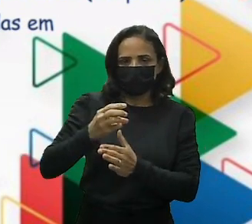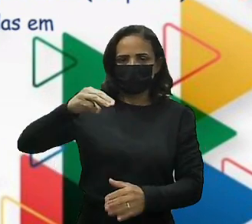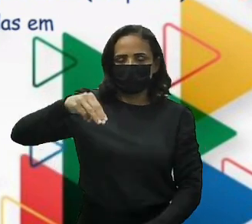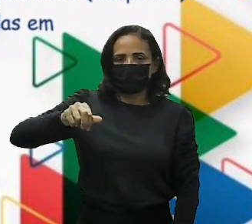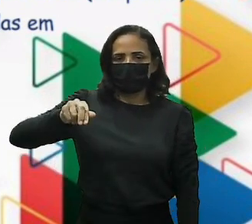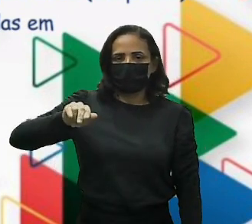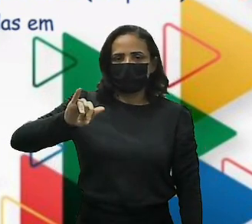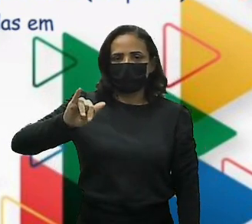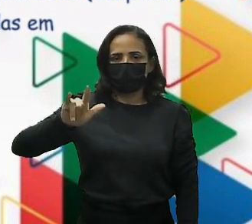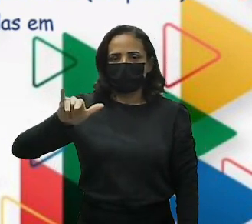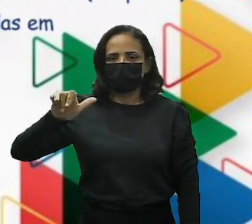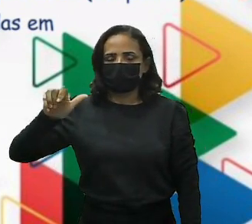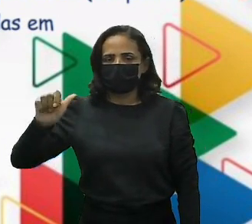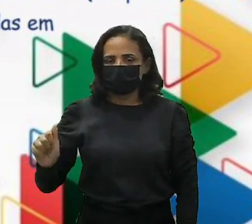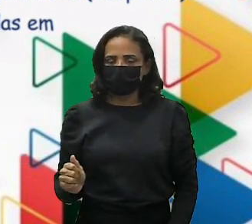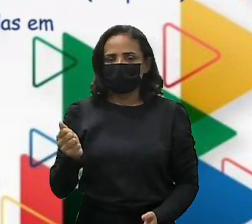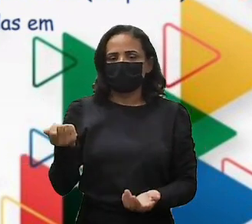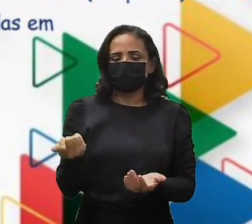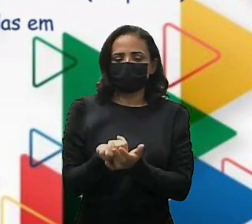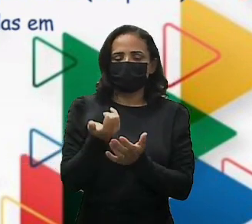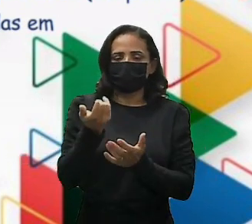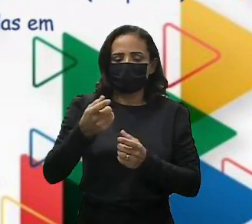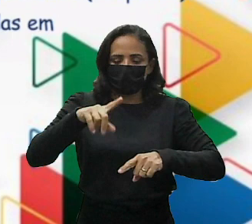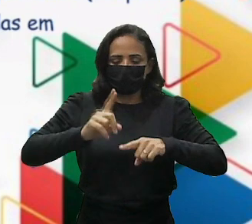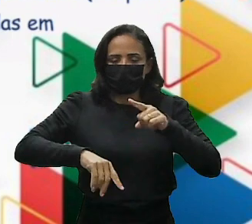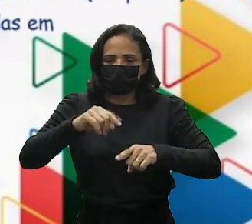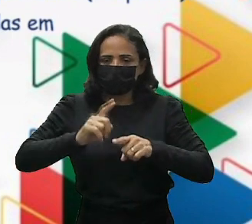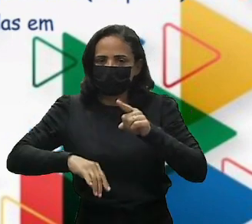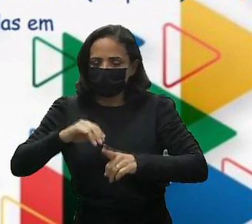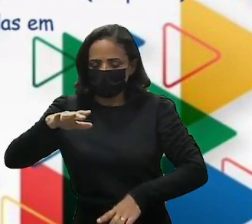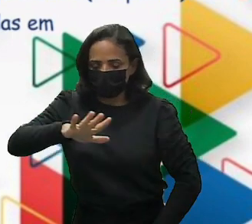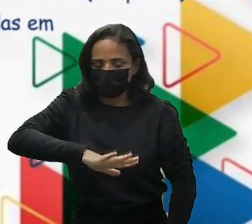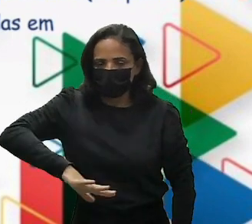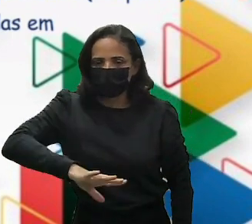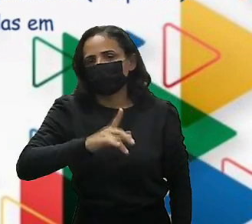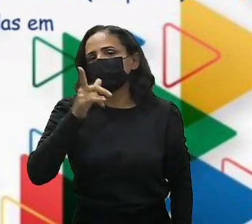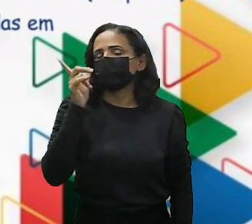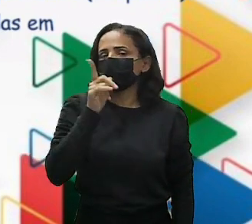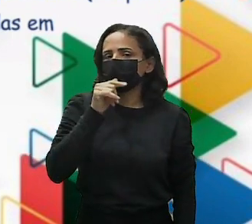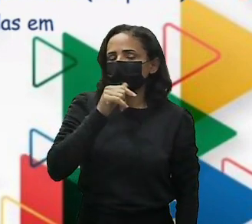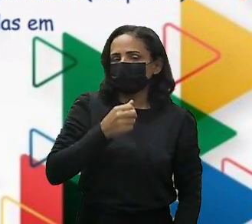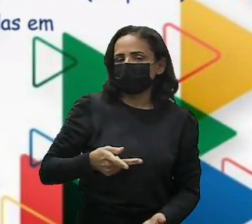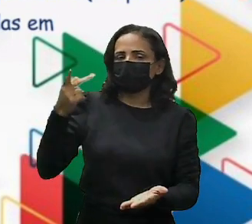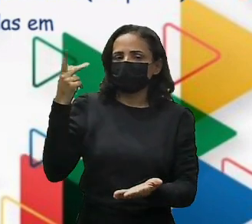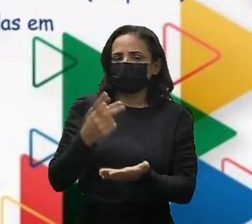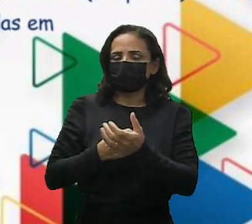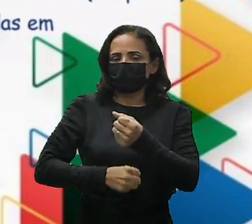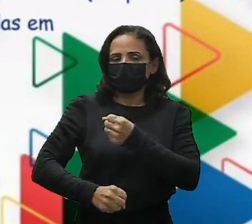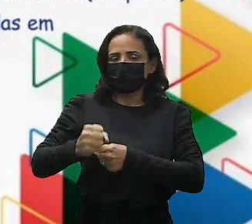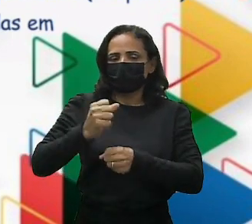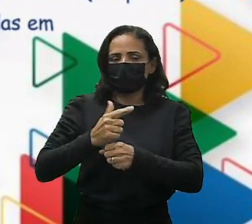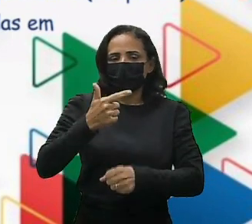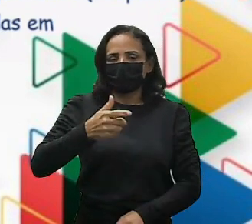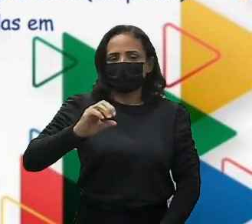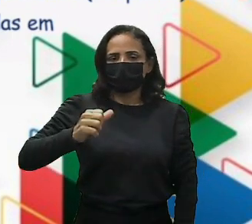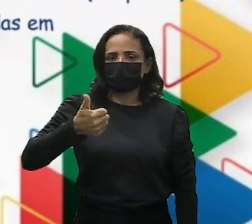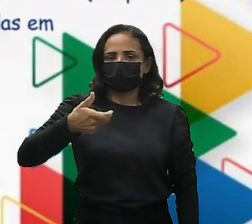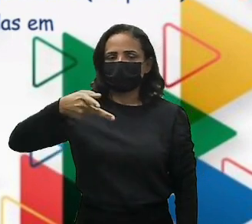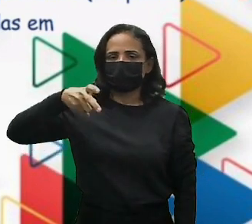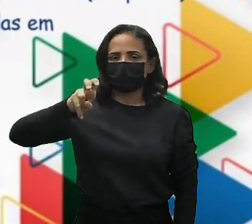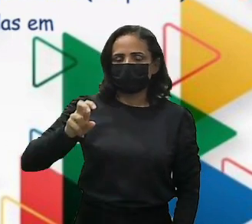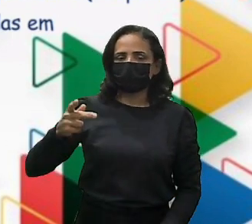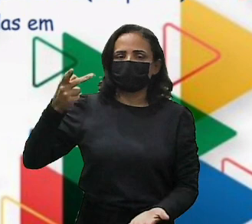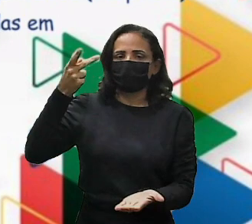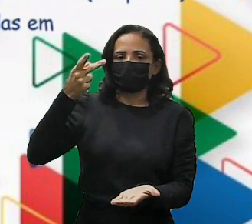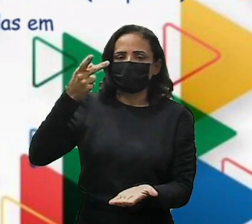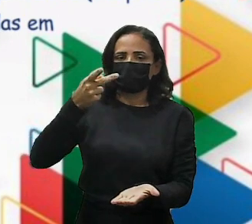é o derramamento de produtos tóxicos nas águas do Rio Doce, ocorridos em 2015. E ainda tem consequências para